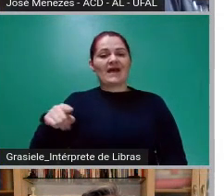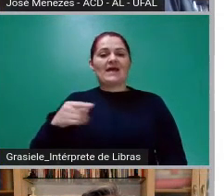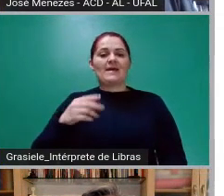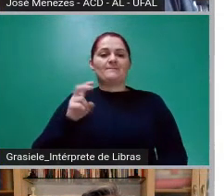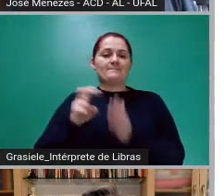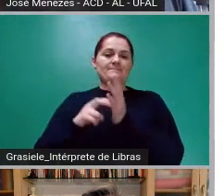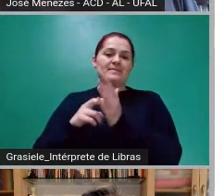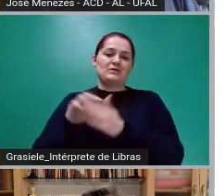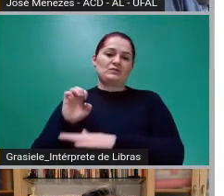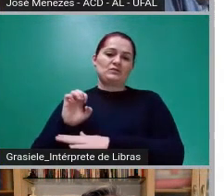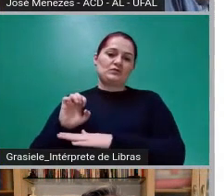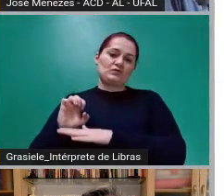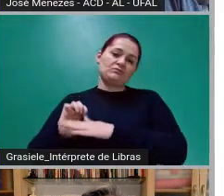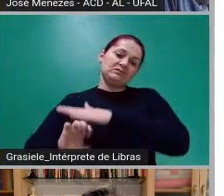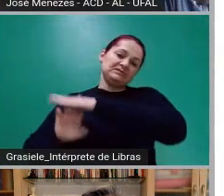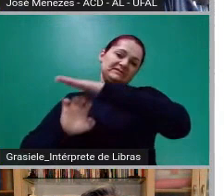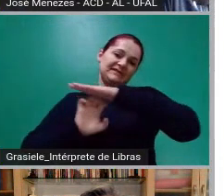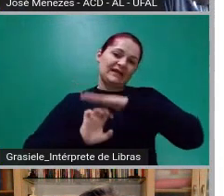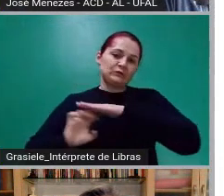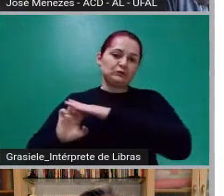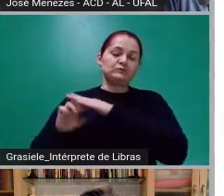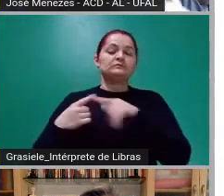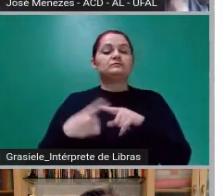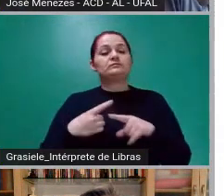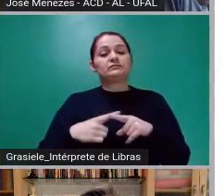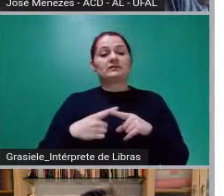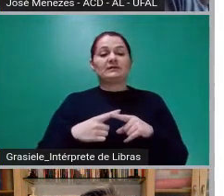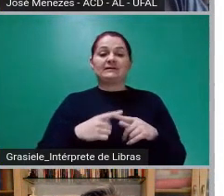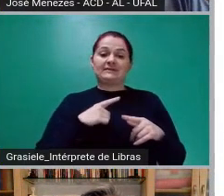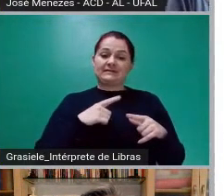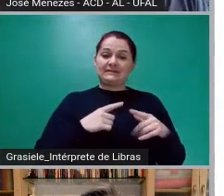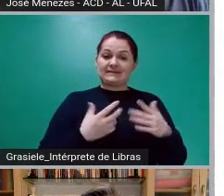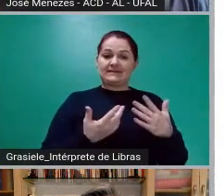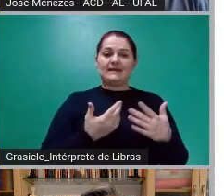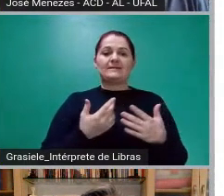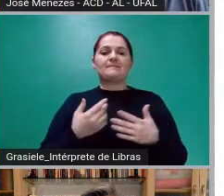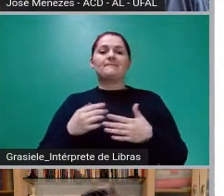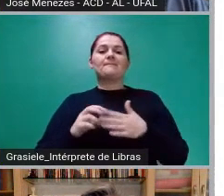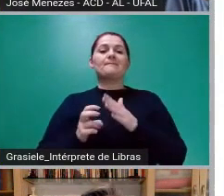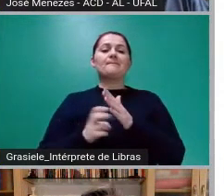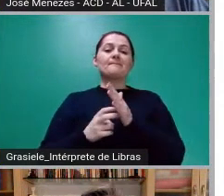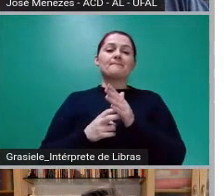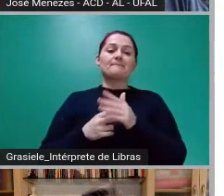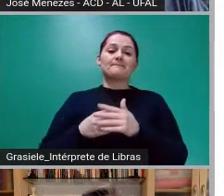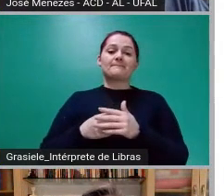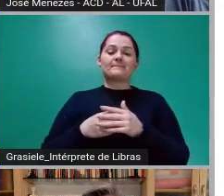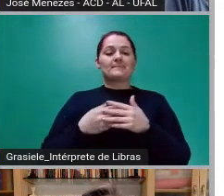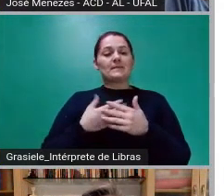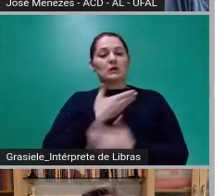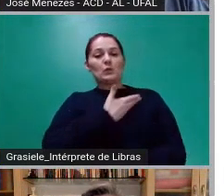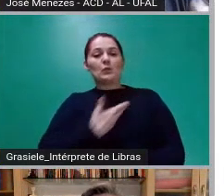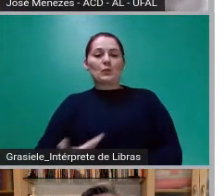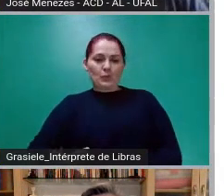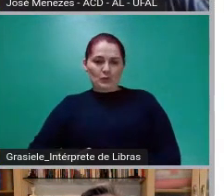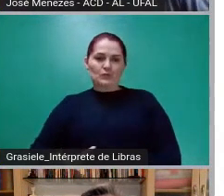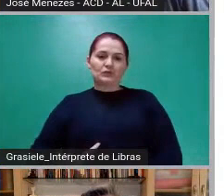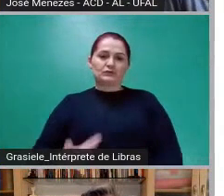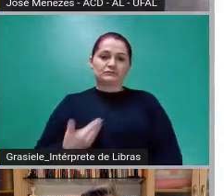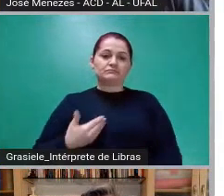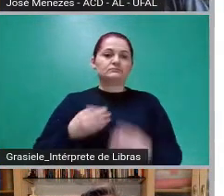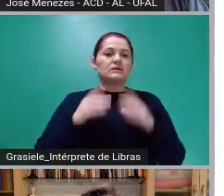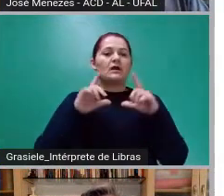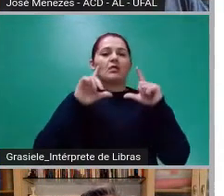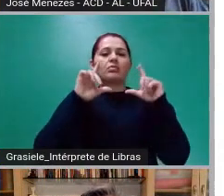quê? Os bancos privados, os bancos públicos foram totalmente estatizados ou liquidados